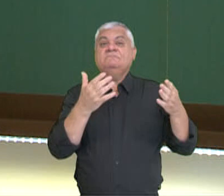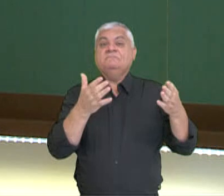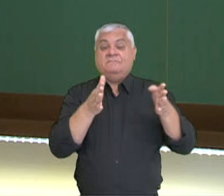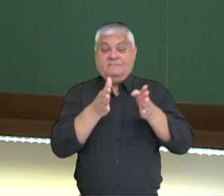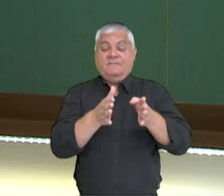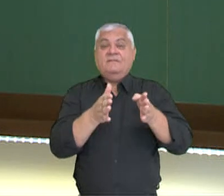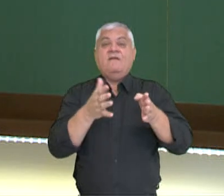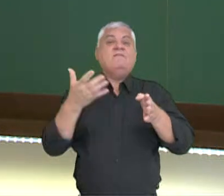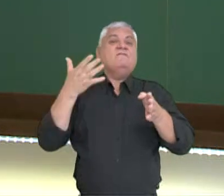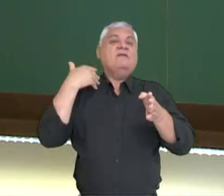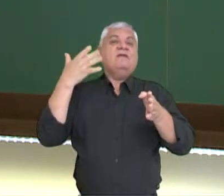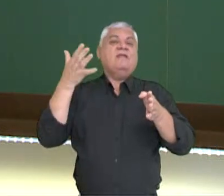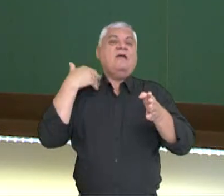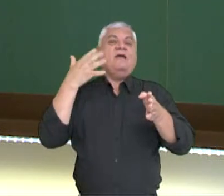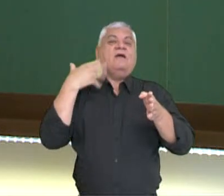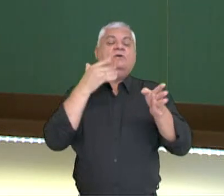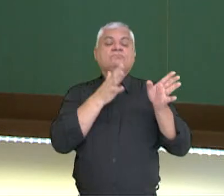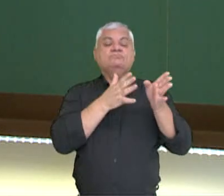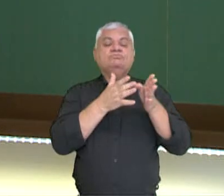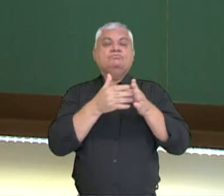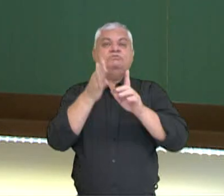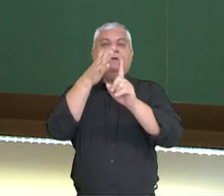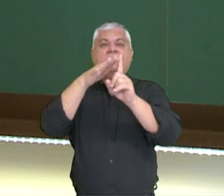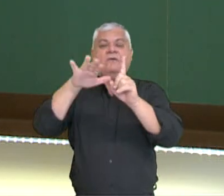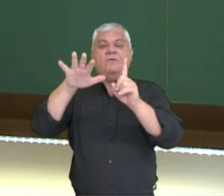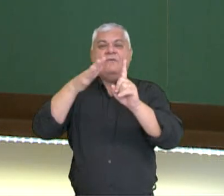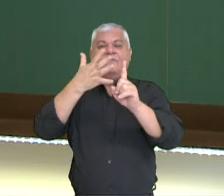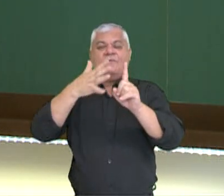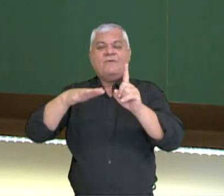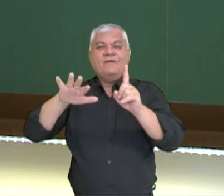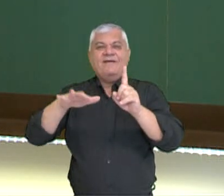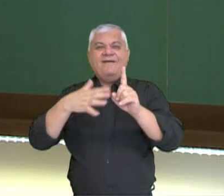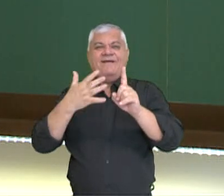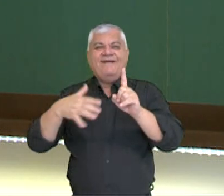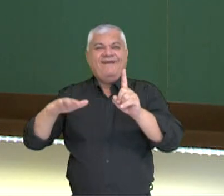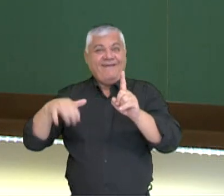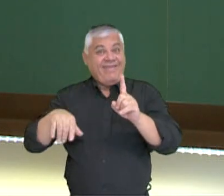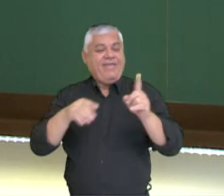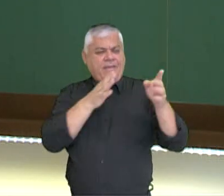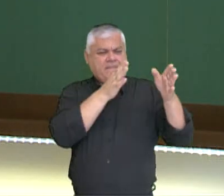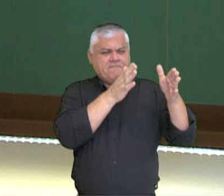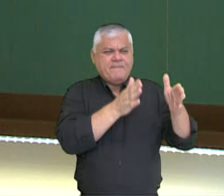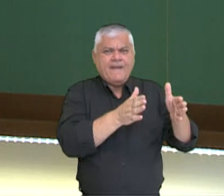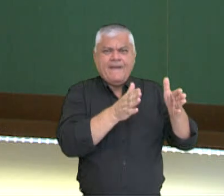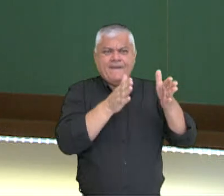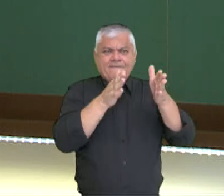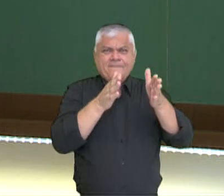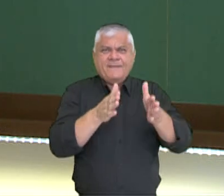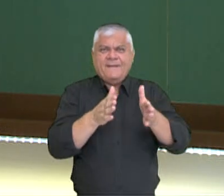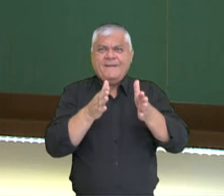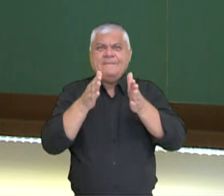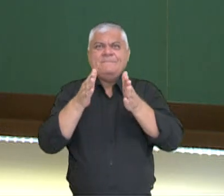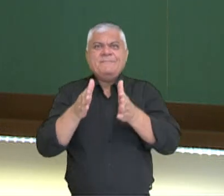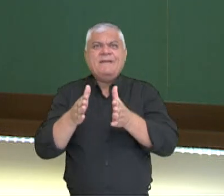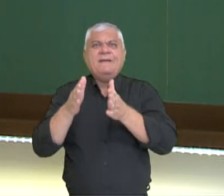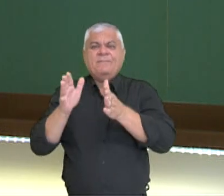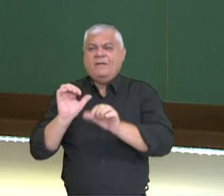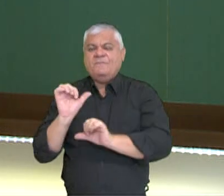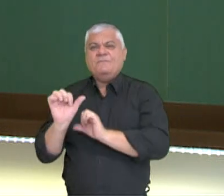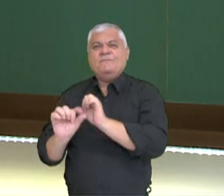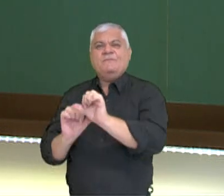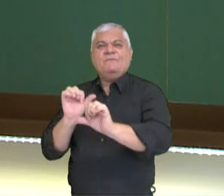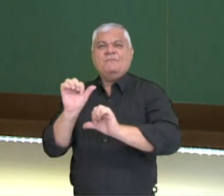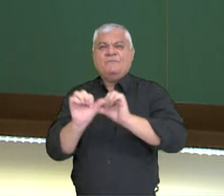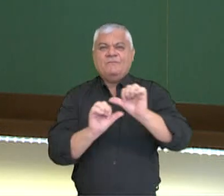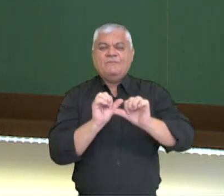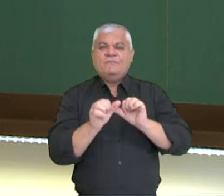as mudanças ali das condições são bem marcadas. O inverno extremamente frio e rigoroso, depois a gente vai ter uma mudança ali, uma transição